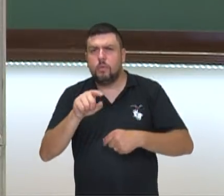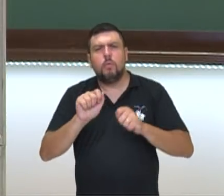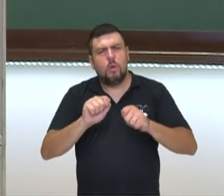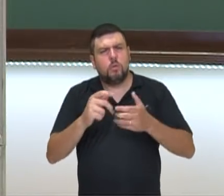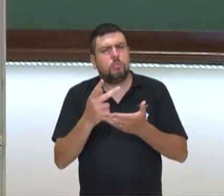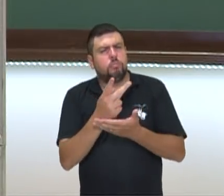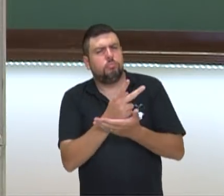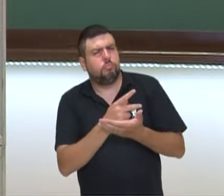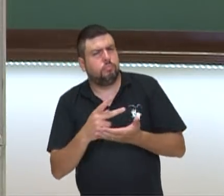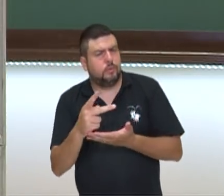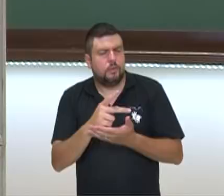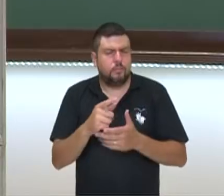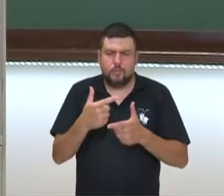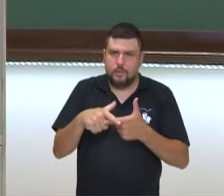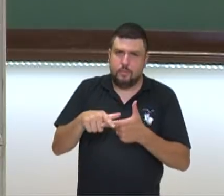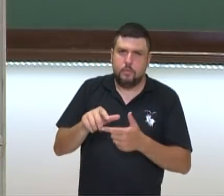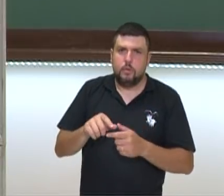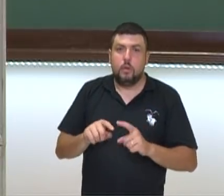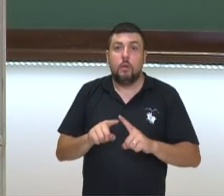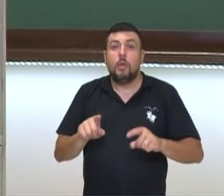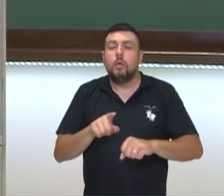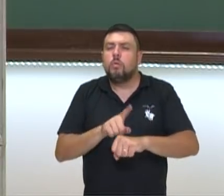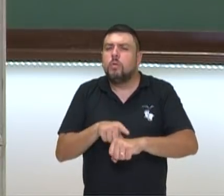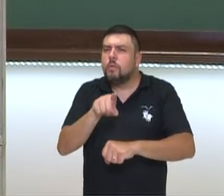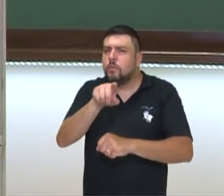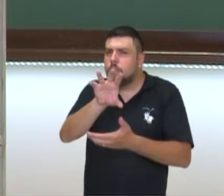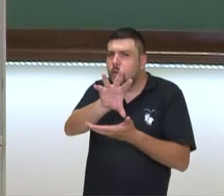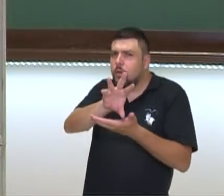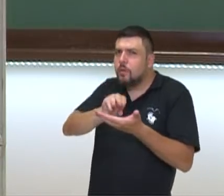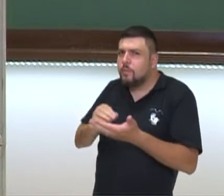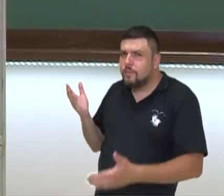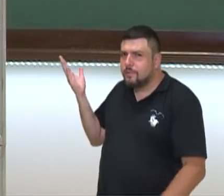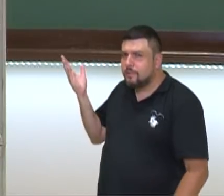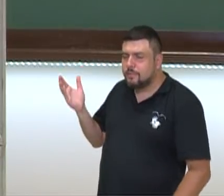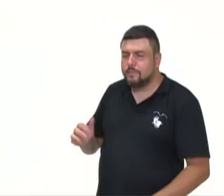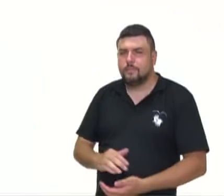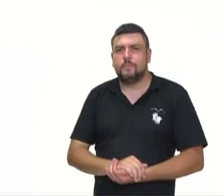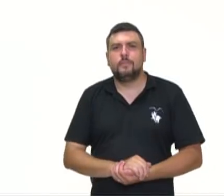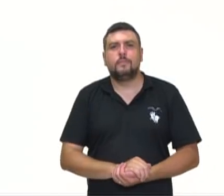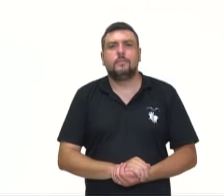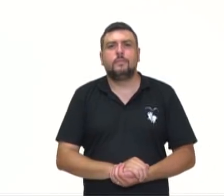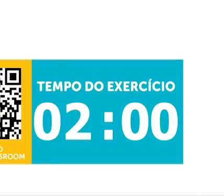desenho para indicar, não tem problema. Mas eu vou dar um tempinho só para vocês poderem copiar. Já volto aí.